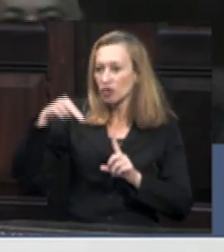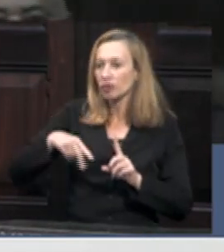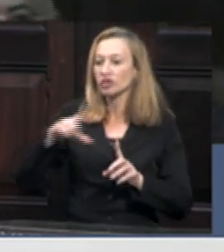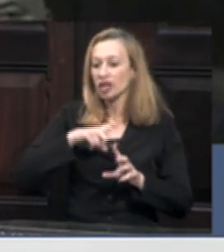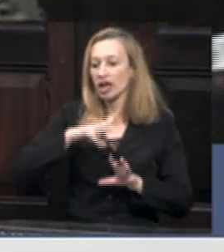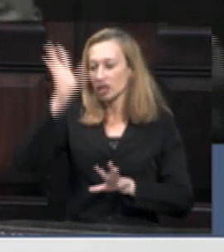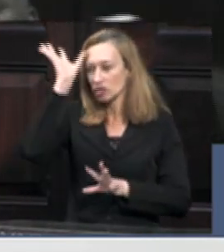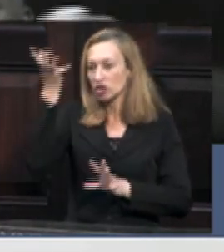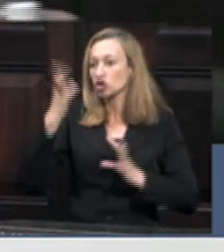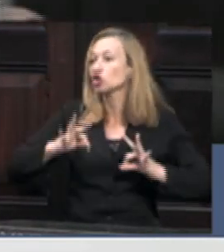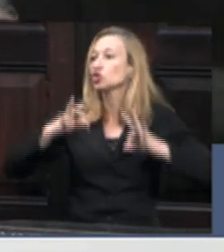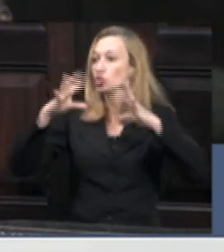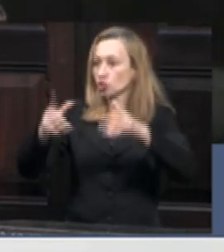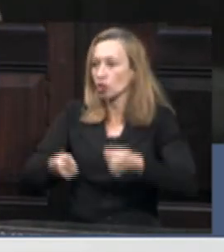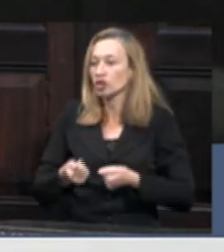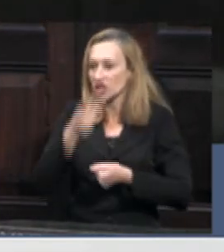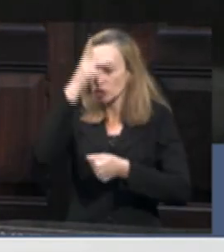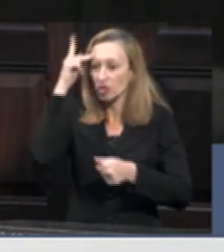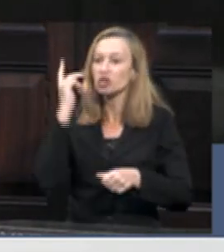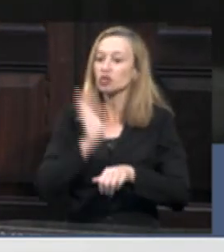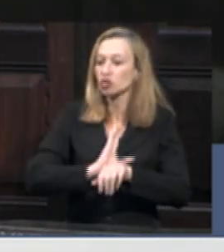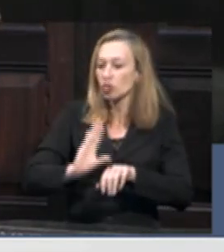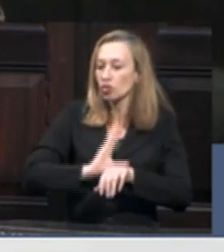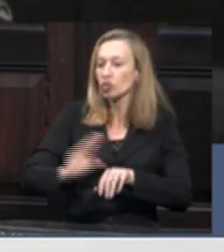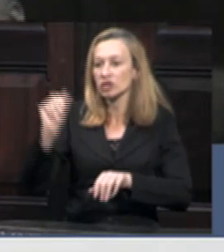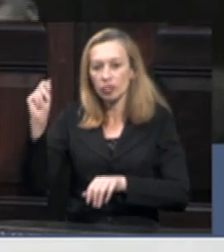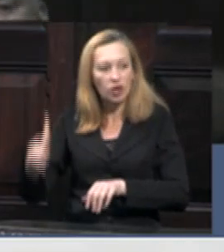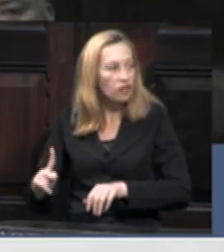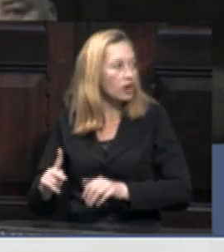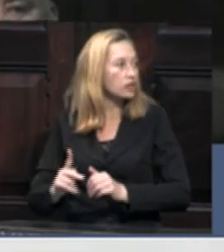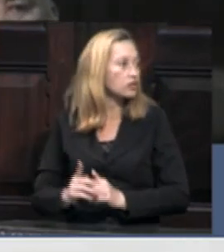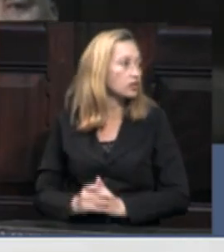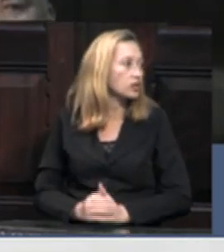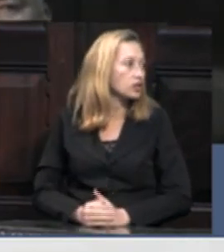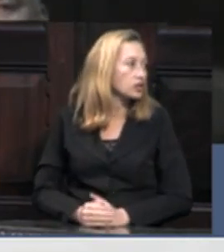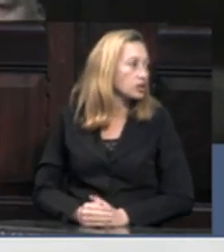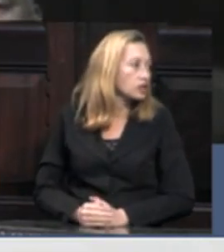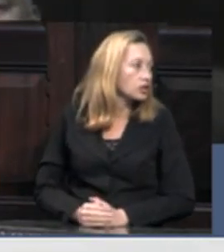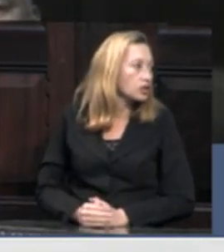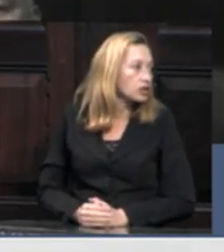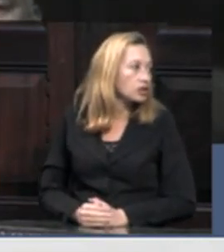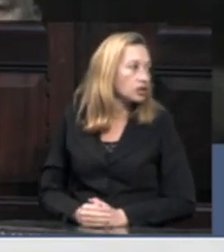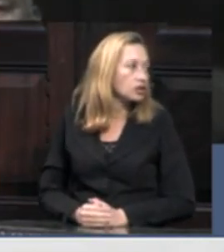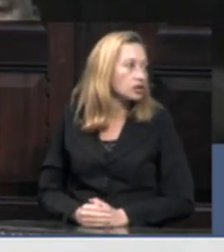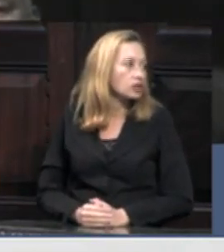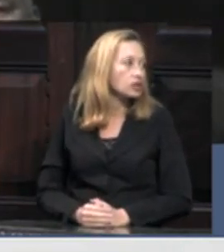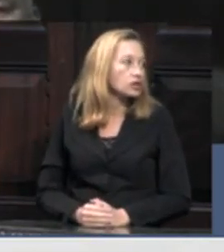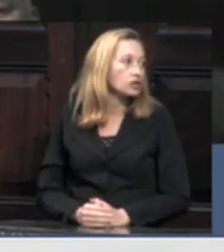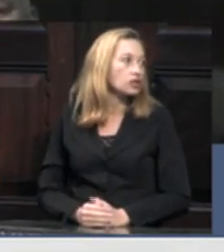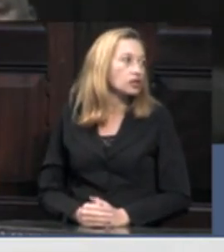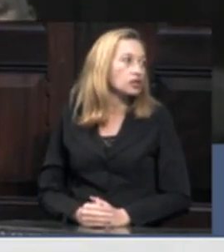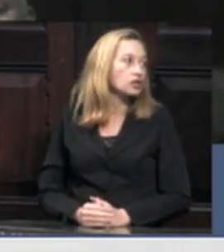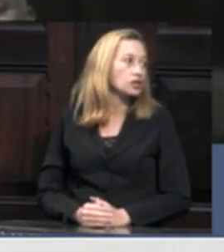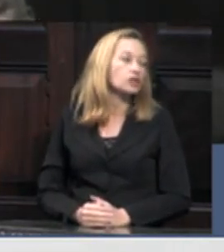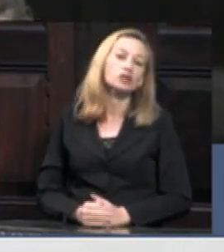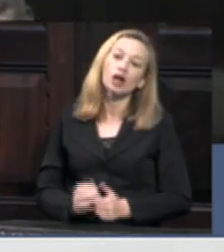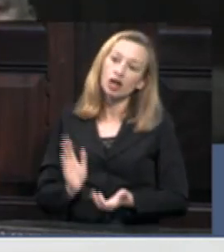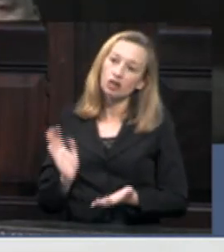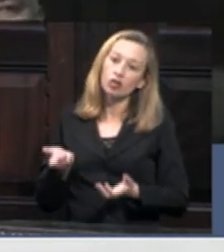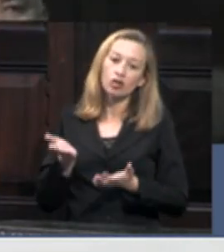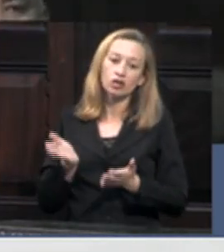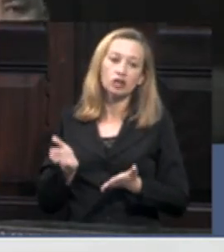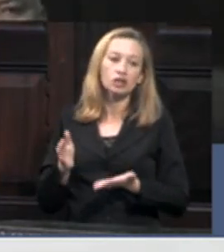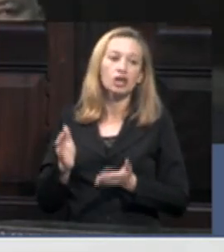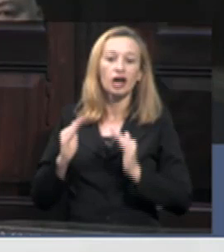para todos os concursados aptos serão chamados. Mas Tentei ligar aqui, não consegui falar com o Sérgio, da Casa Civil,